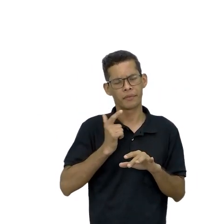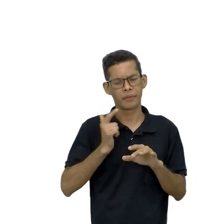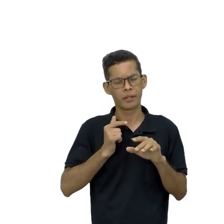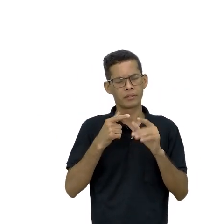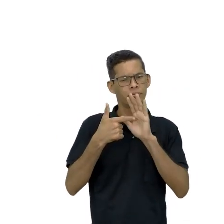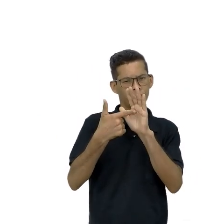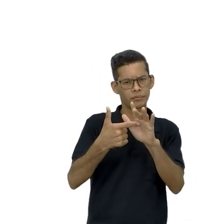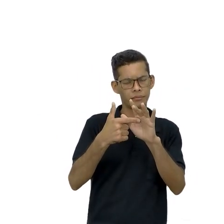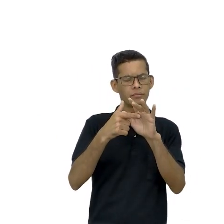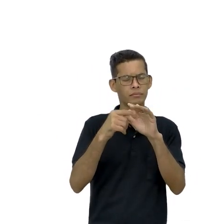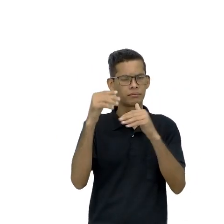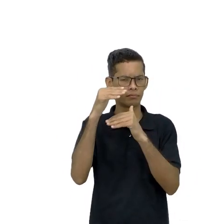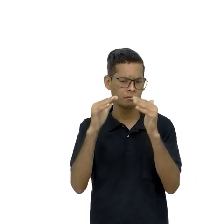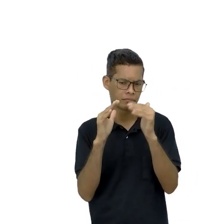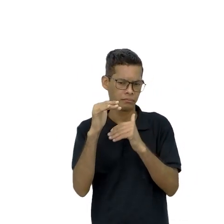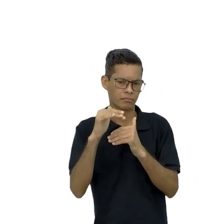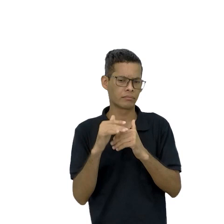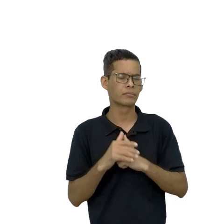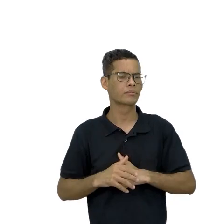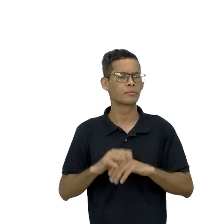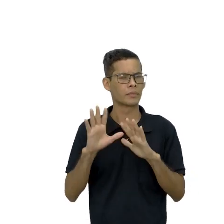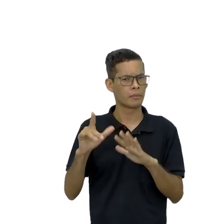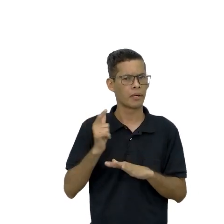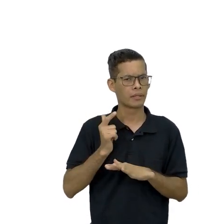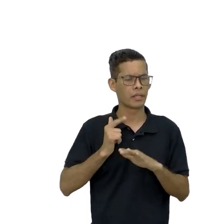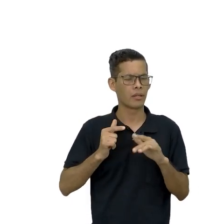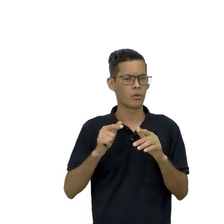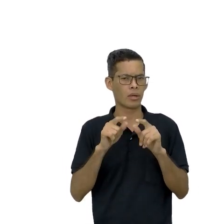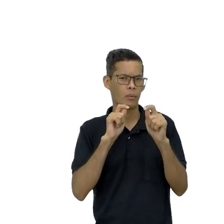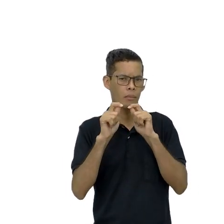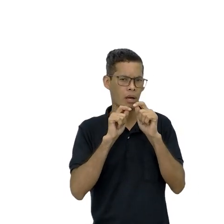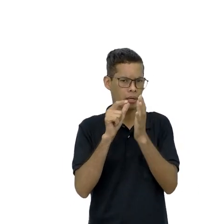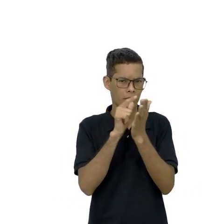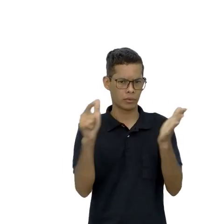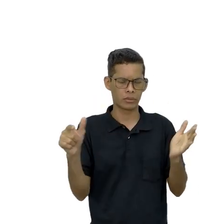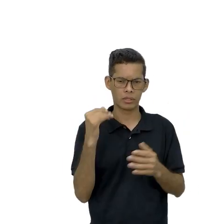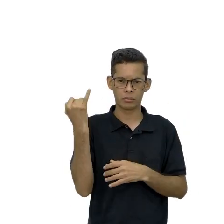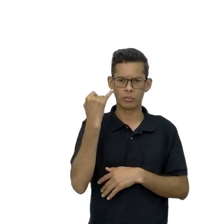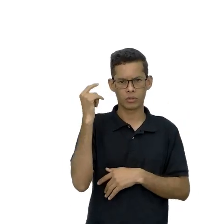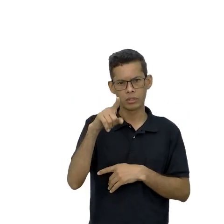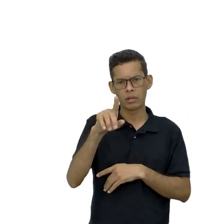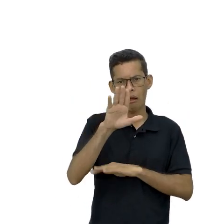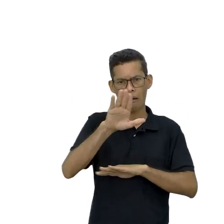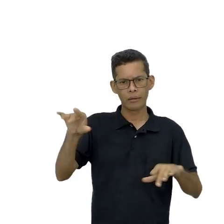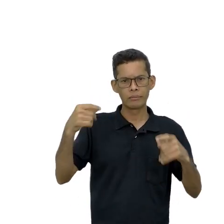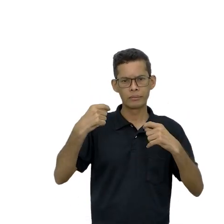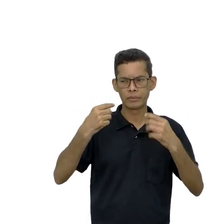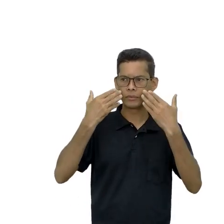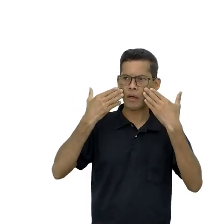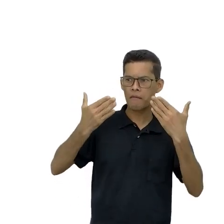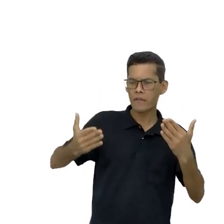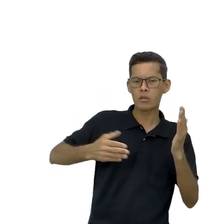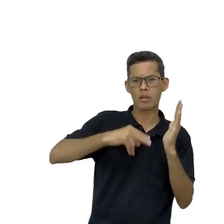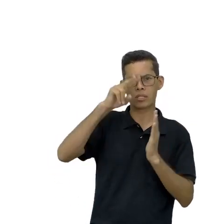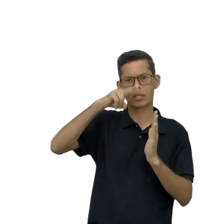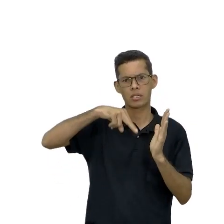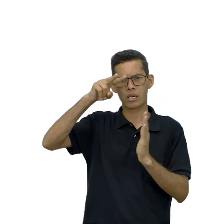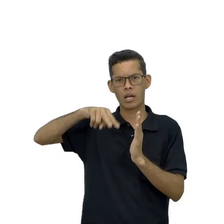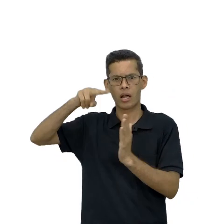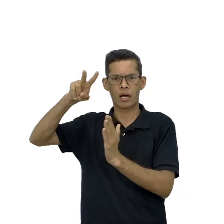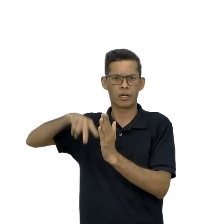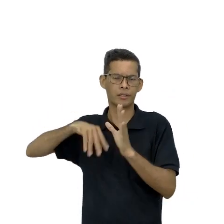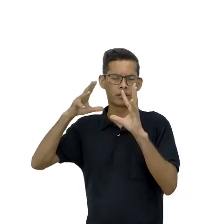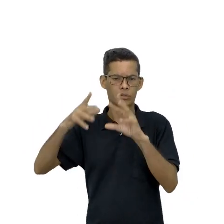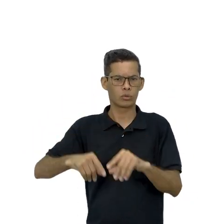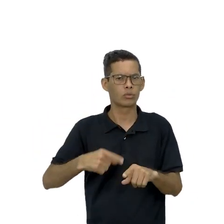numa reportagem importante, aqui a gente mostra uma página, que eu acho que o estudante também precisa visualizar a página na íntegra, porque o texto tem que ser isso. lido